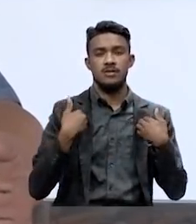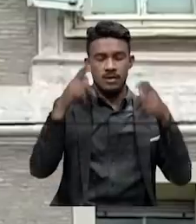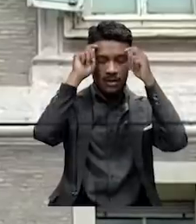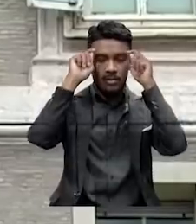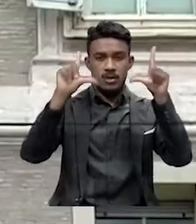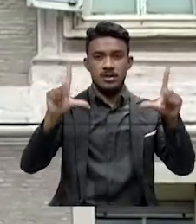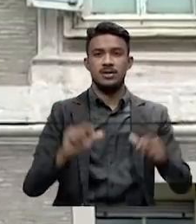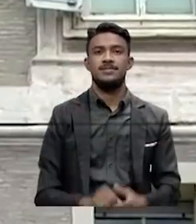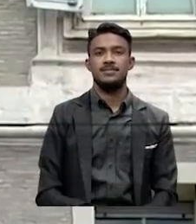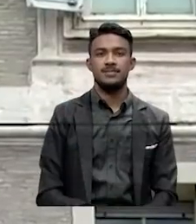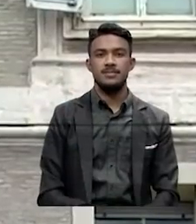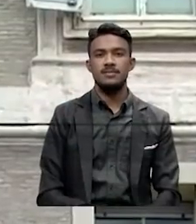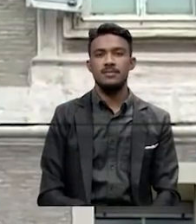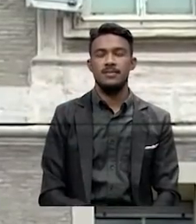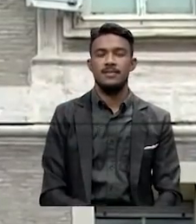Leste.